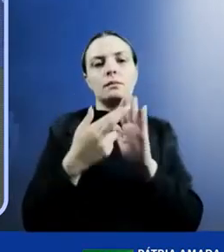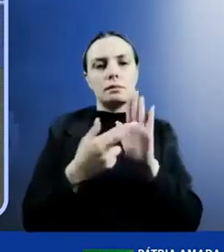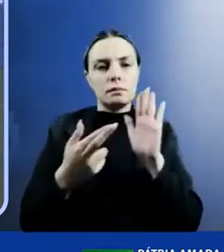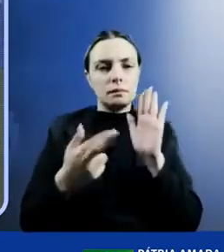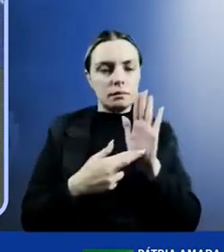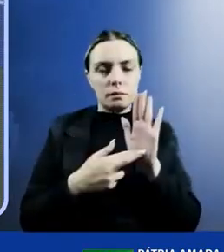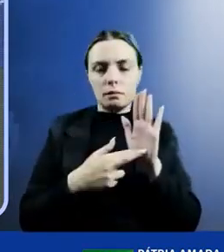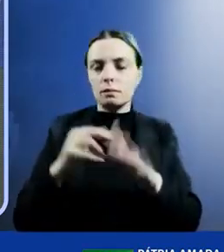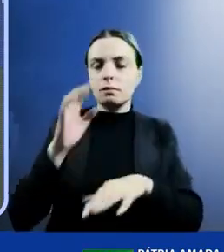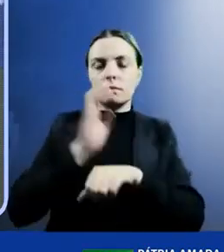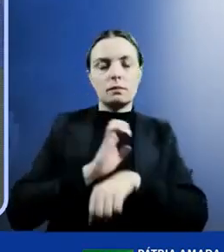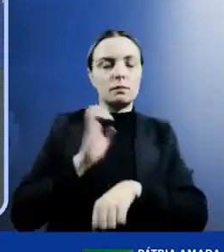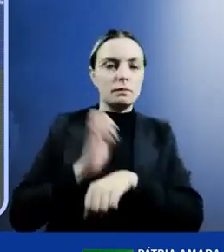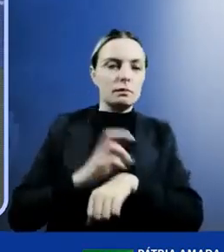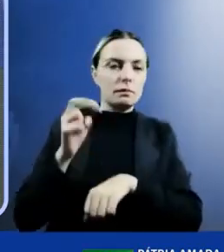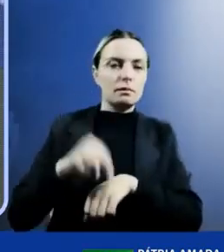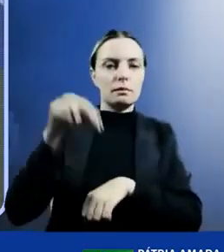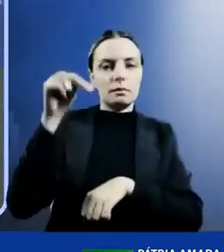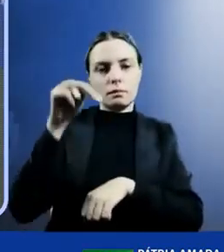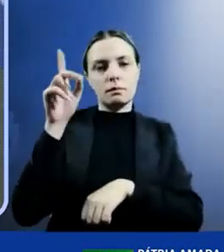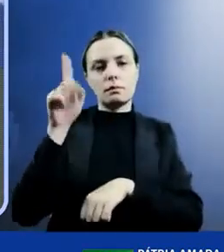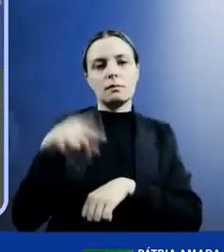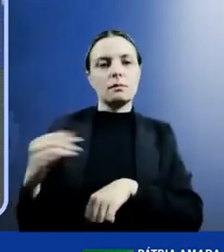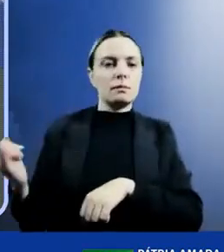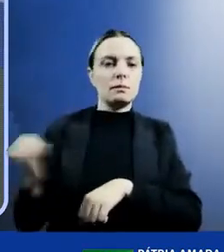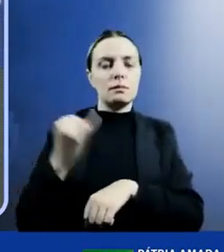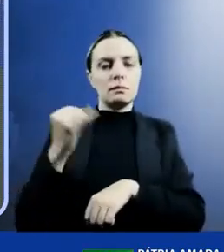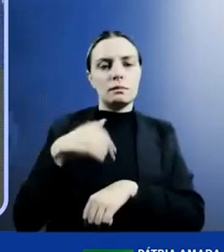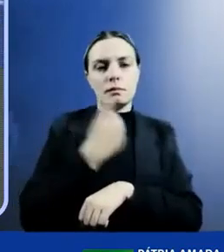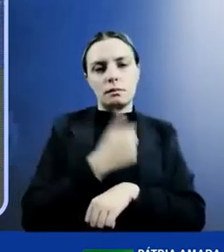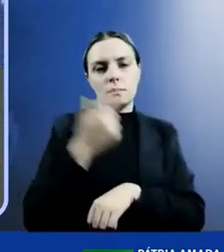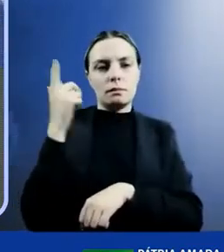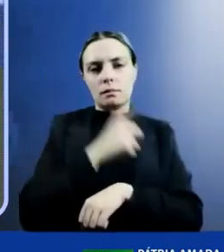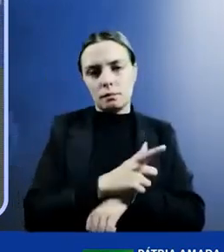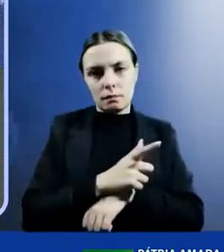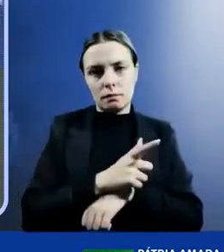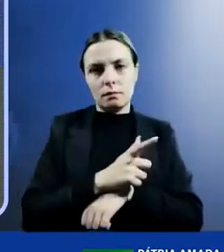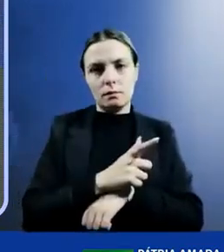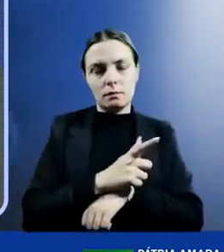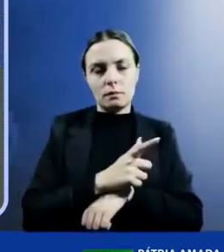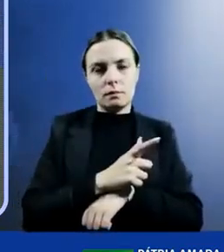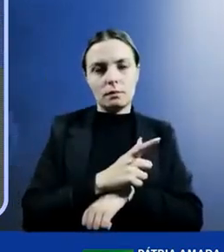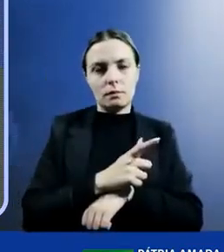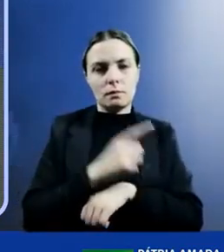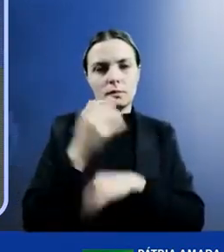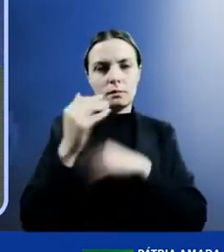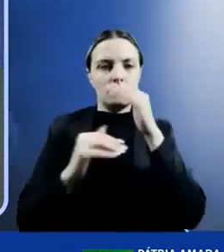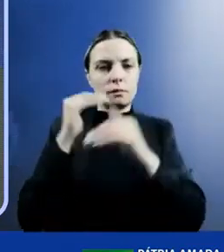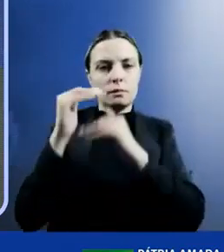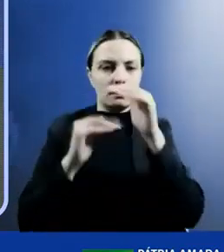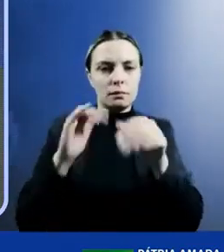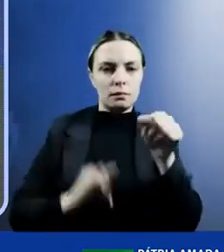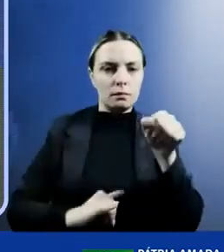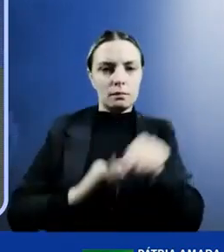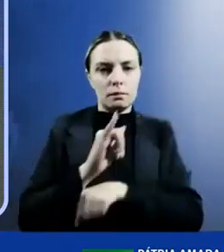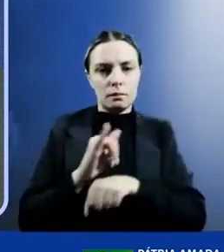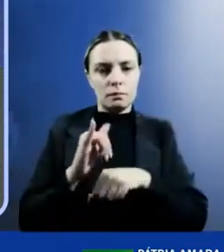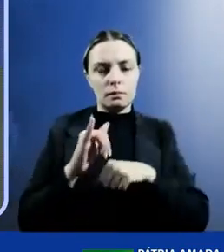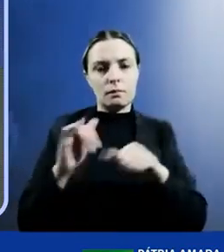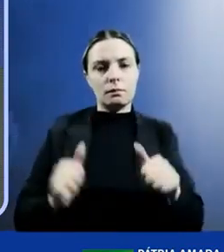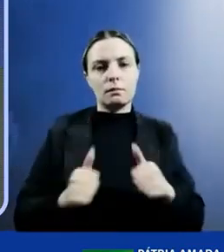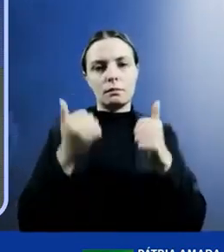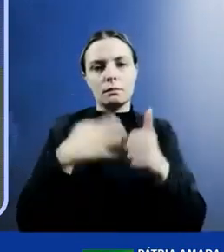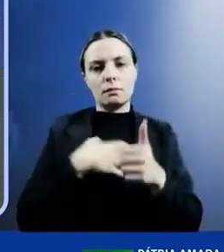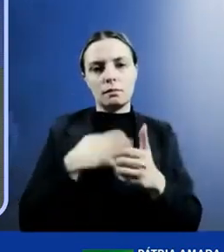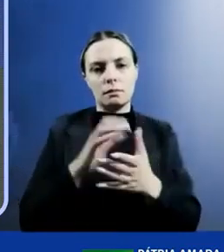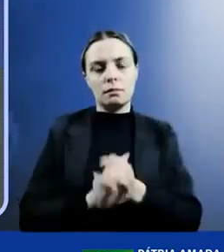do Nordeste seria o mínimo para que a gente pudesse garantir que esse desenvolvimento aconteça da melhor maneira. Algo precisa